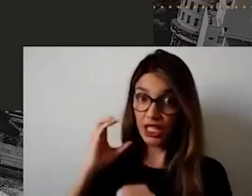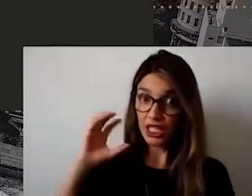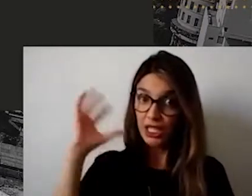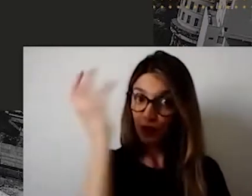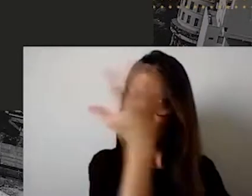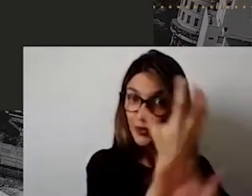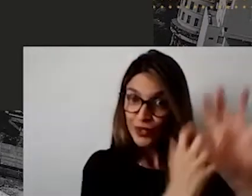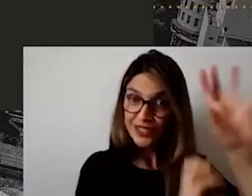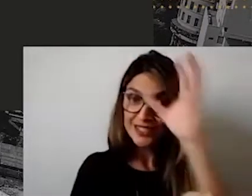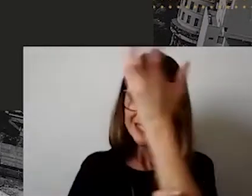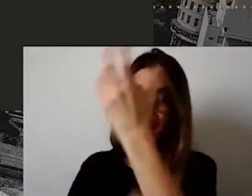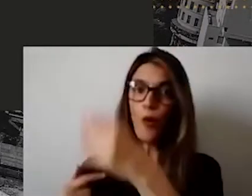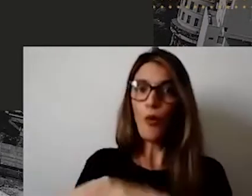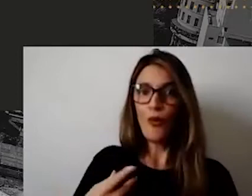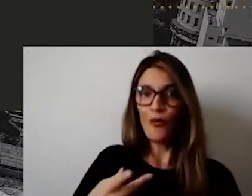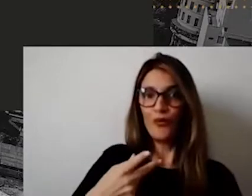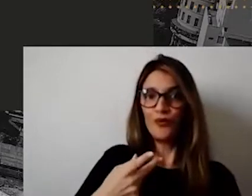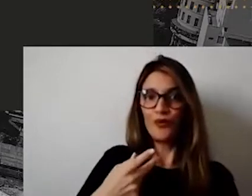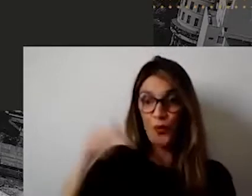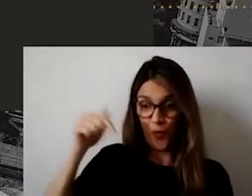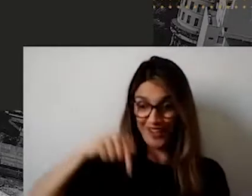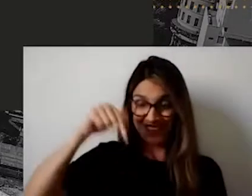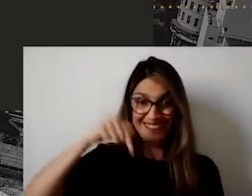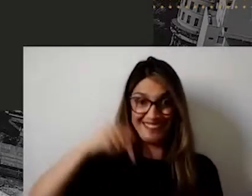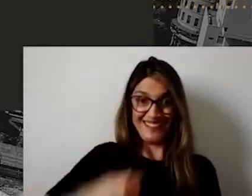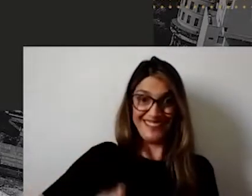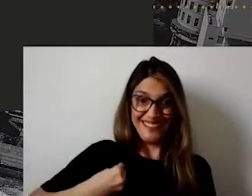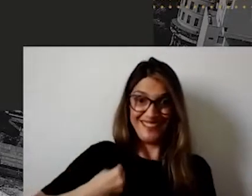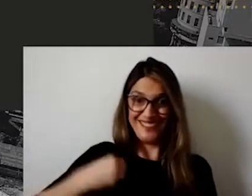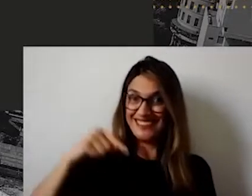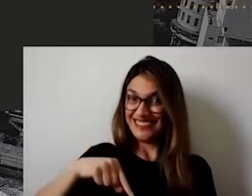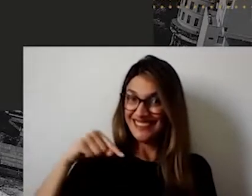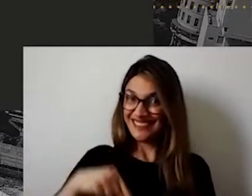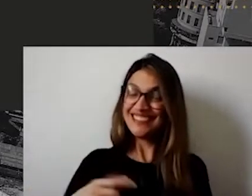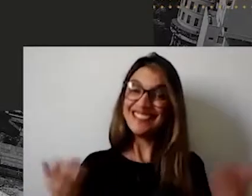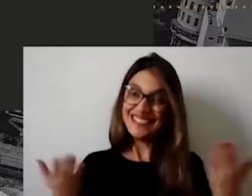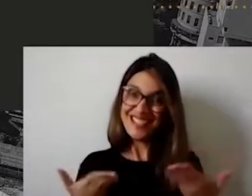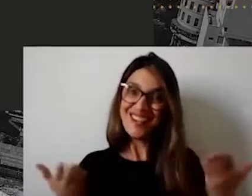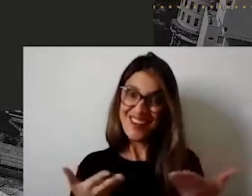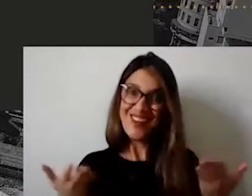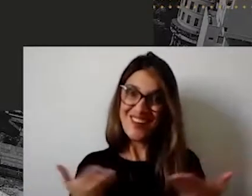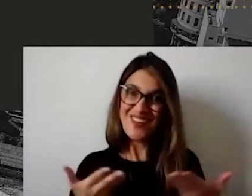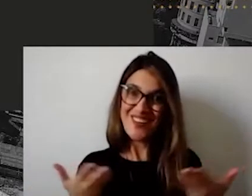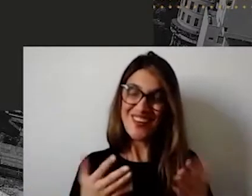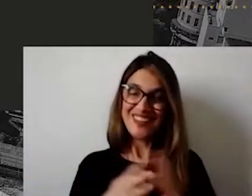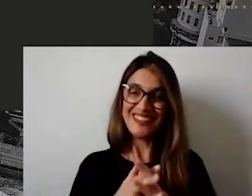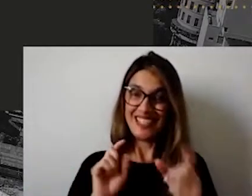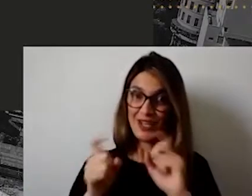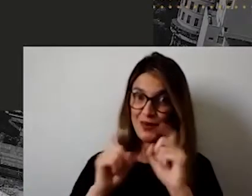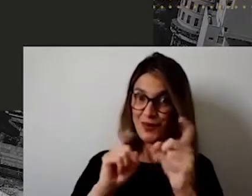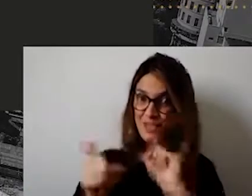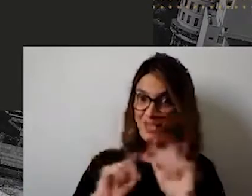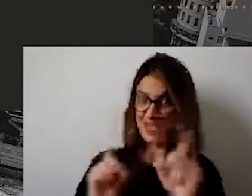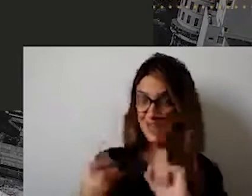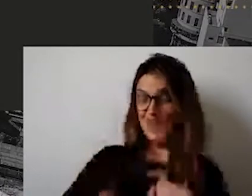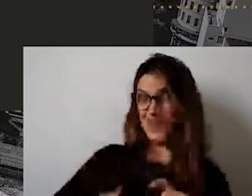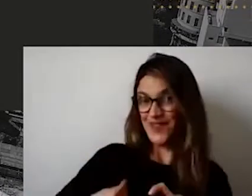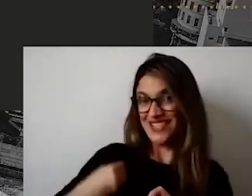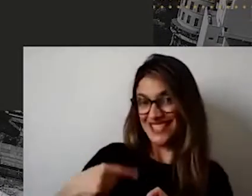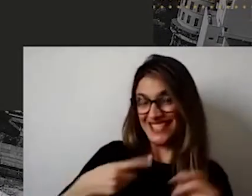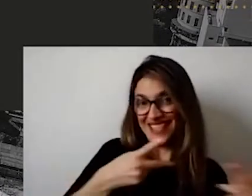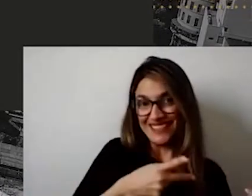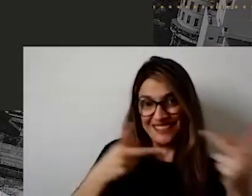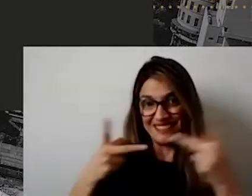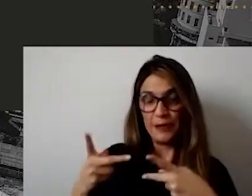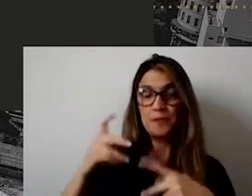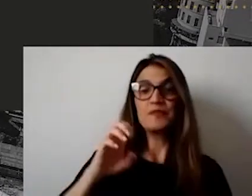eu estou falando nesse momento, por acaso eu estou passando aqui para uma reunião, então estou visitando a Exalc, que é o